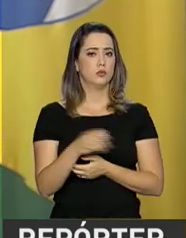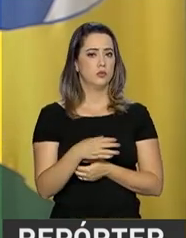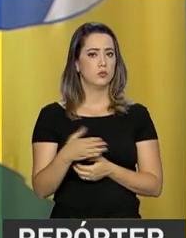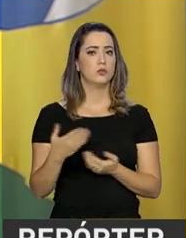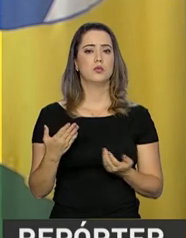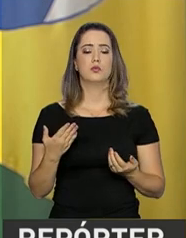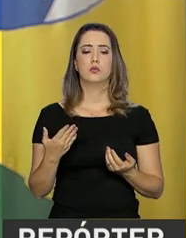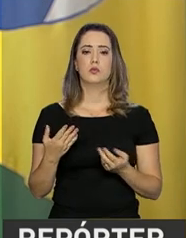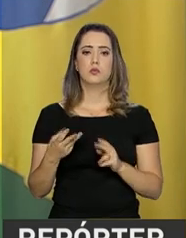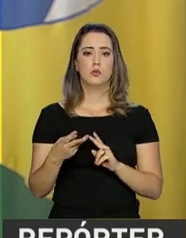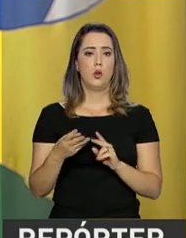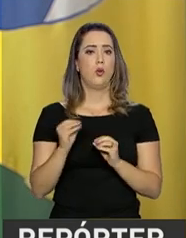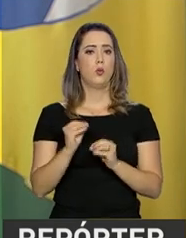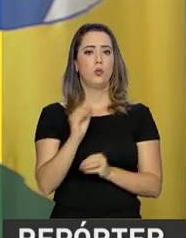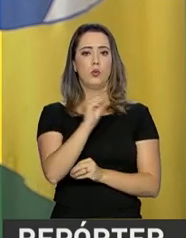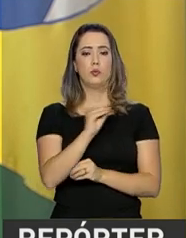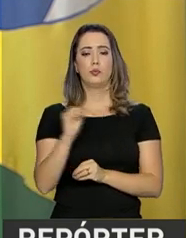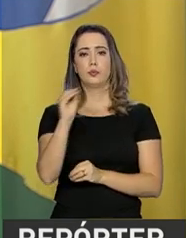sustentável